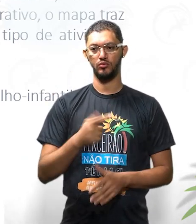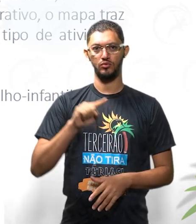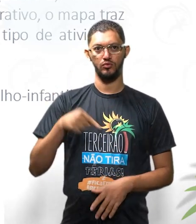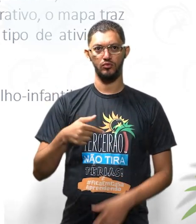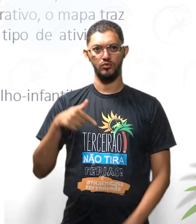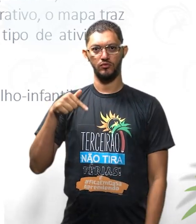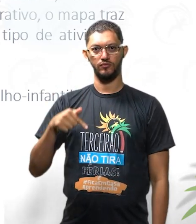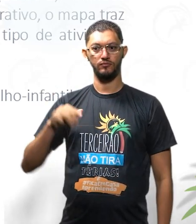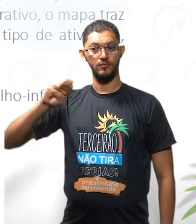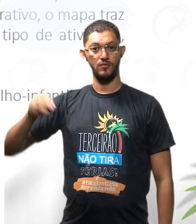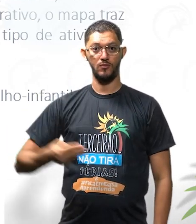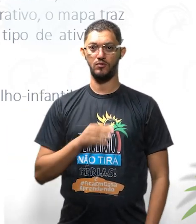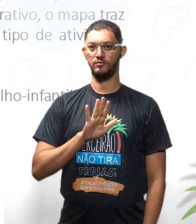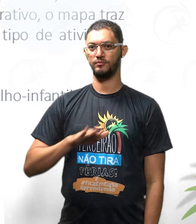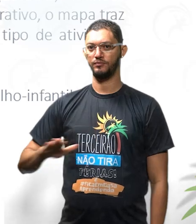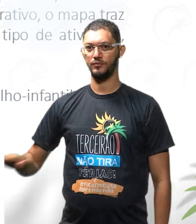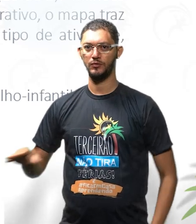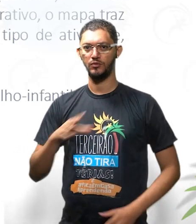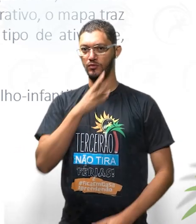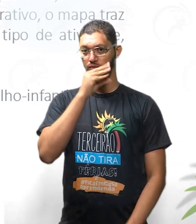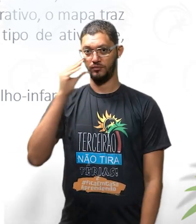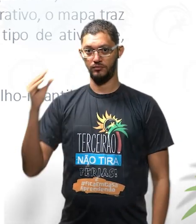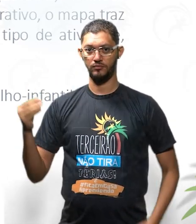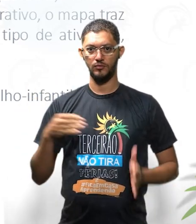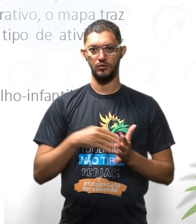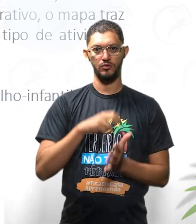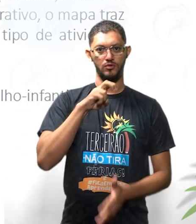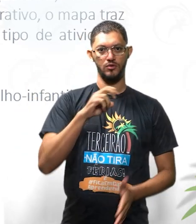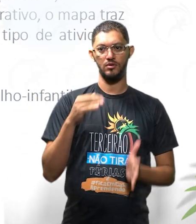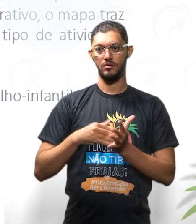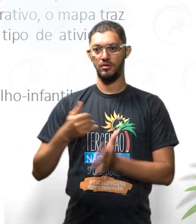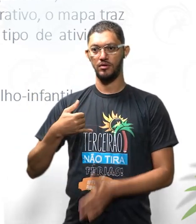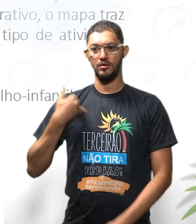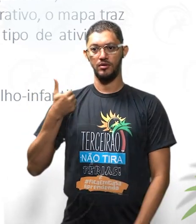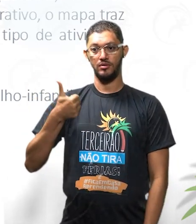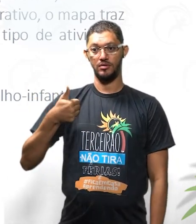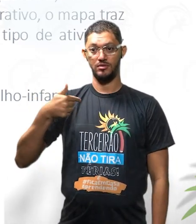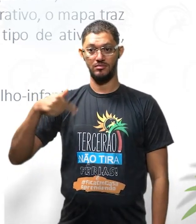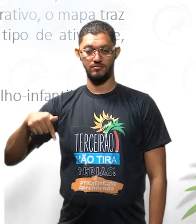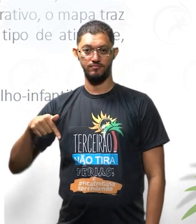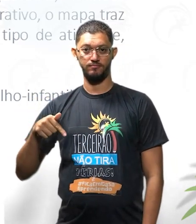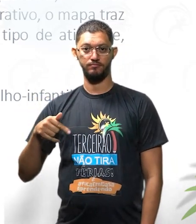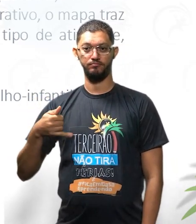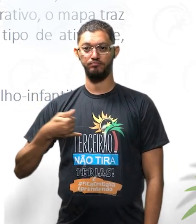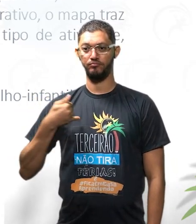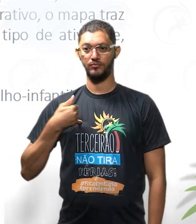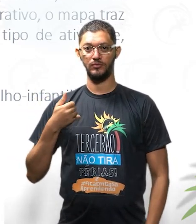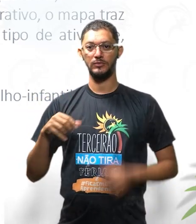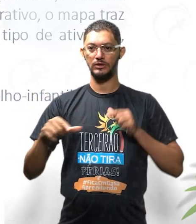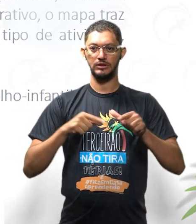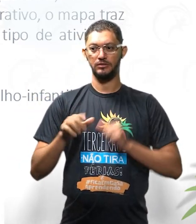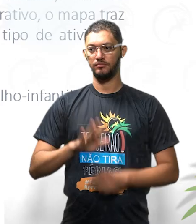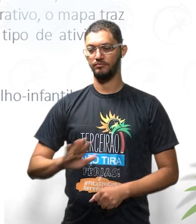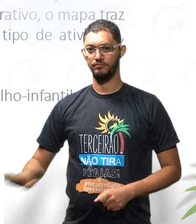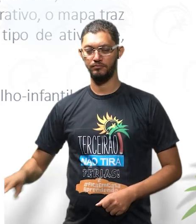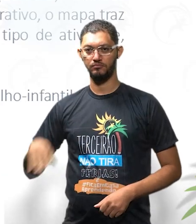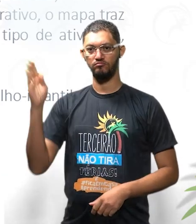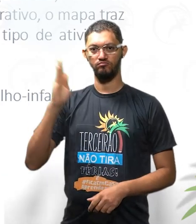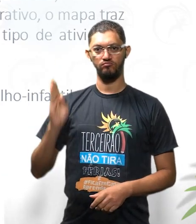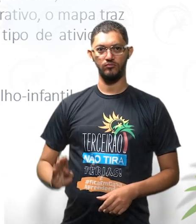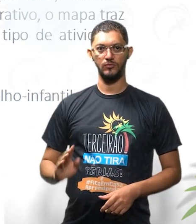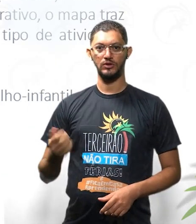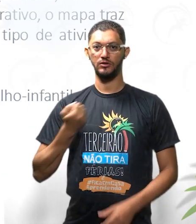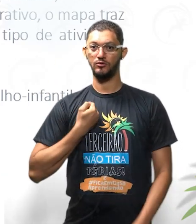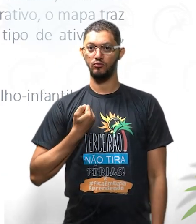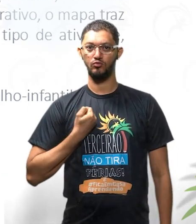2,7 milhões de crianças e adolescentes entre 5 e 17 anos que trabalham no Brasil. Interativo, o mapa traz